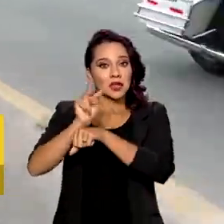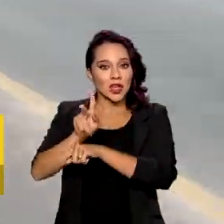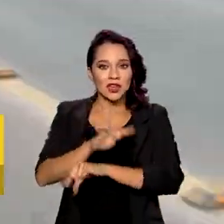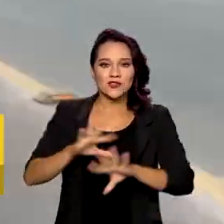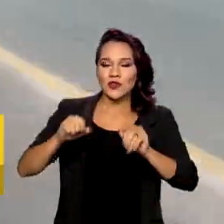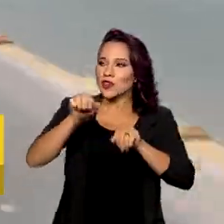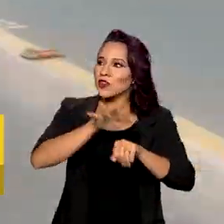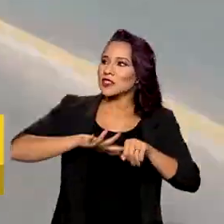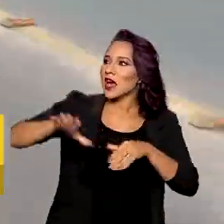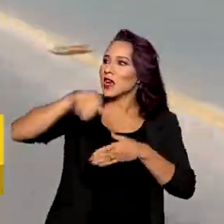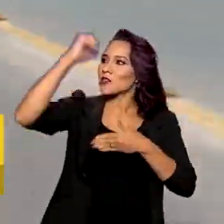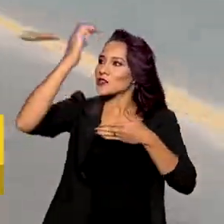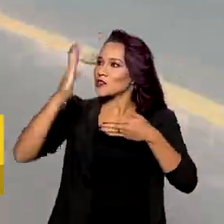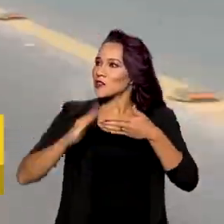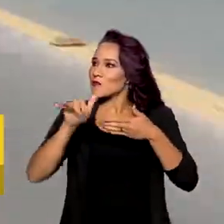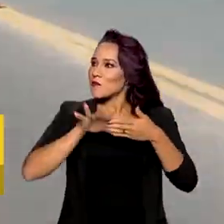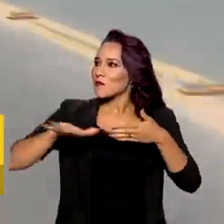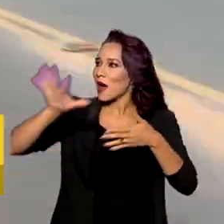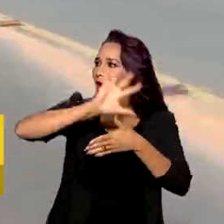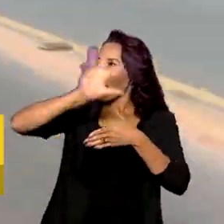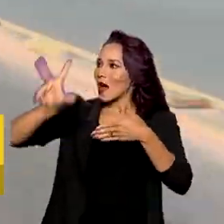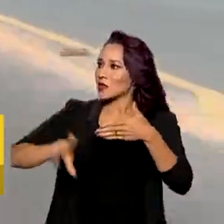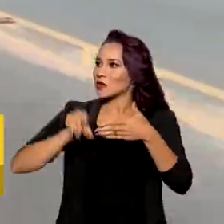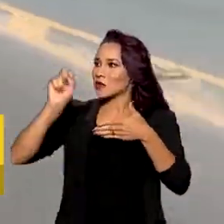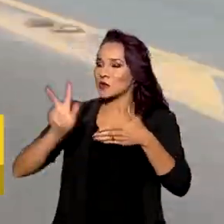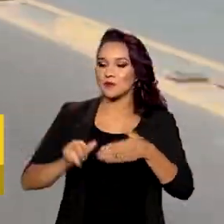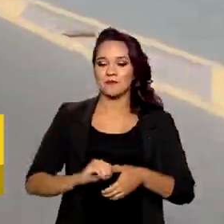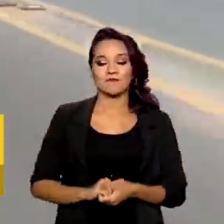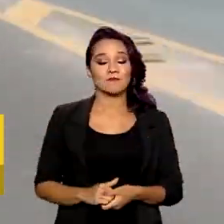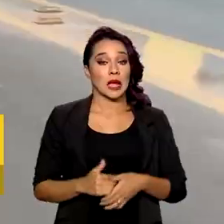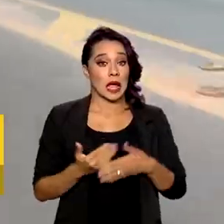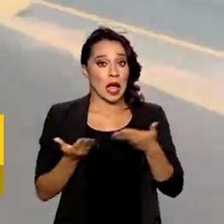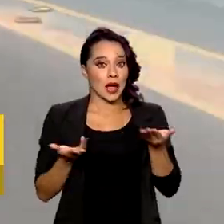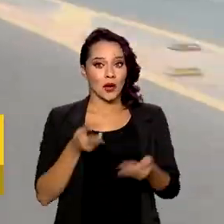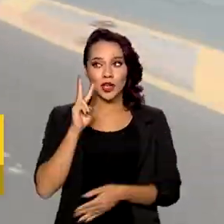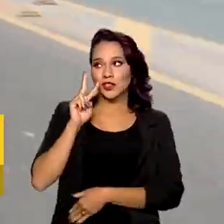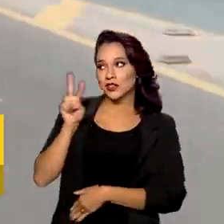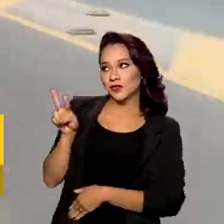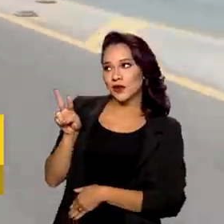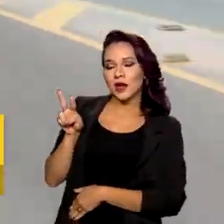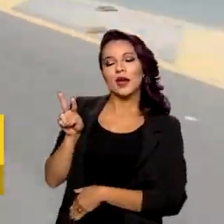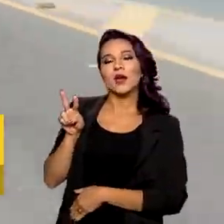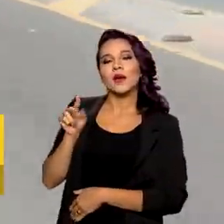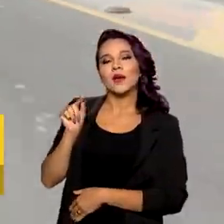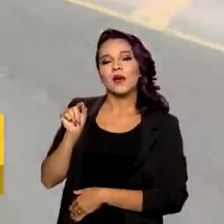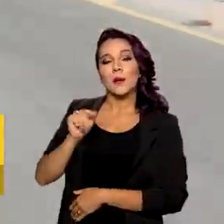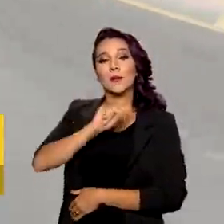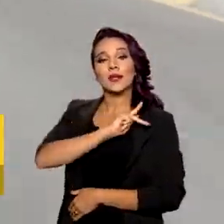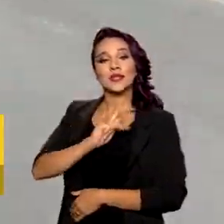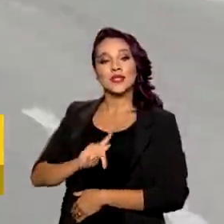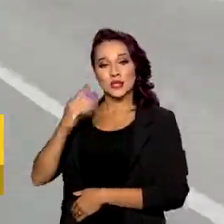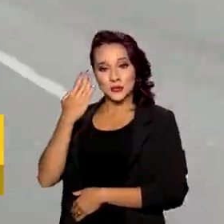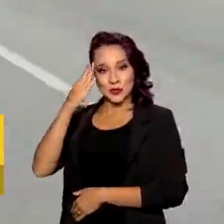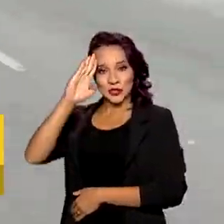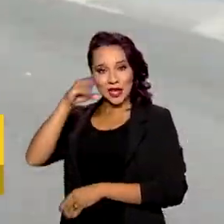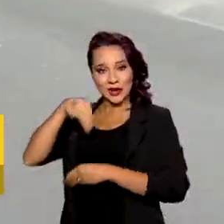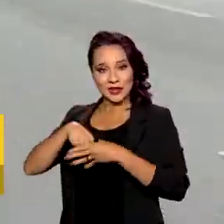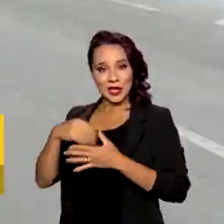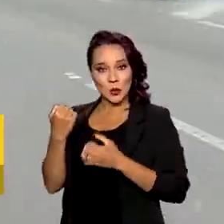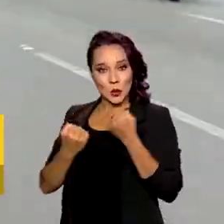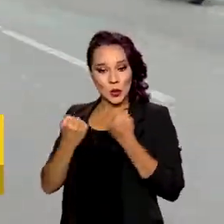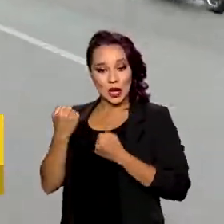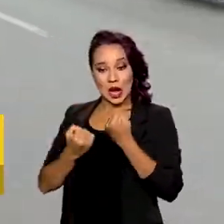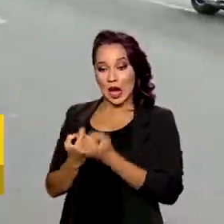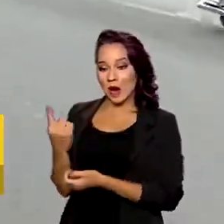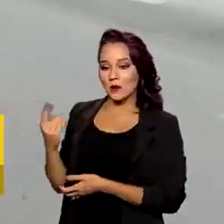a nossa área marítima, que é a nossa grande Amazônia Azul. A gente vê imagens ali ao vivo do presidente Jair Bolsonaro, que está dentro desse